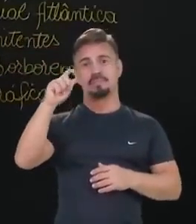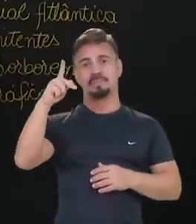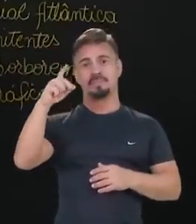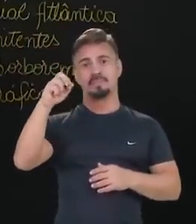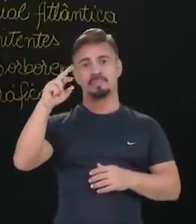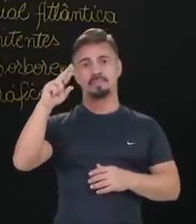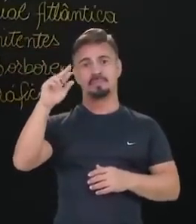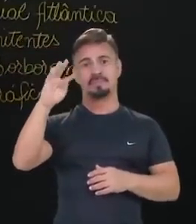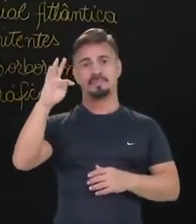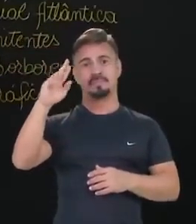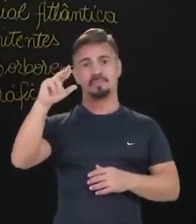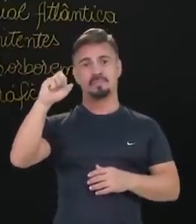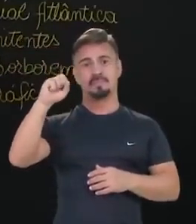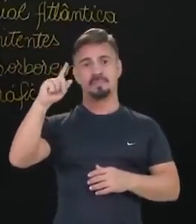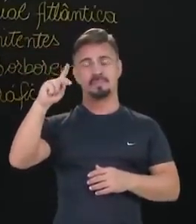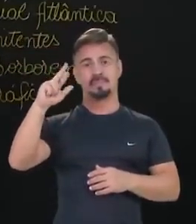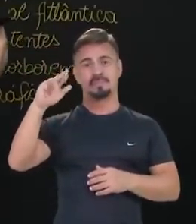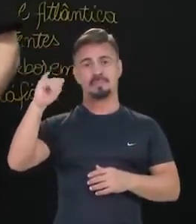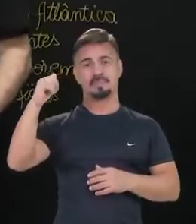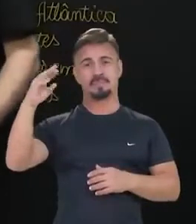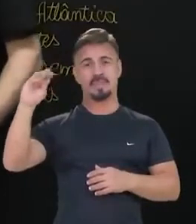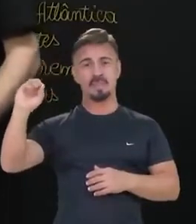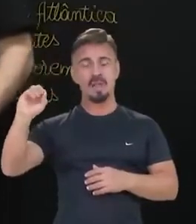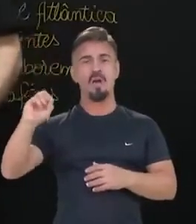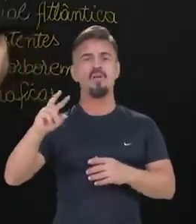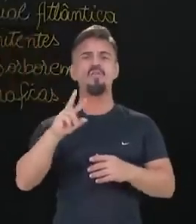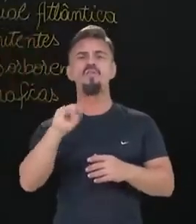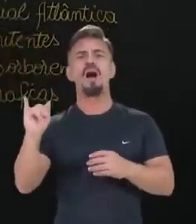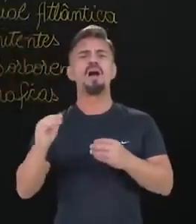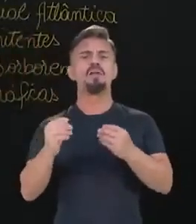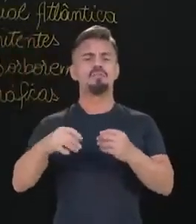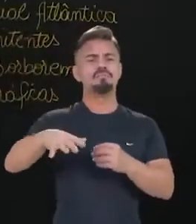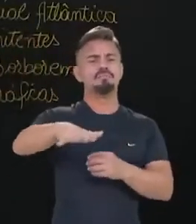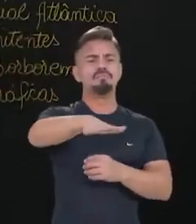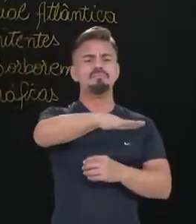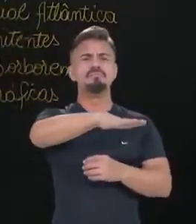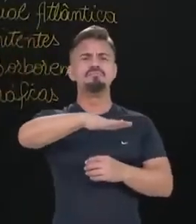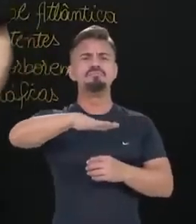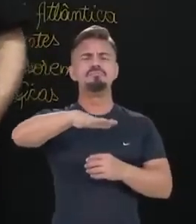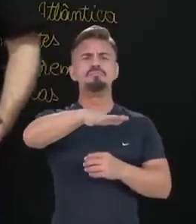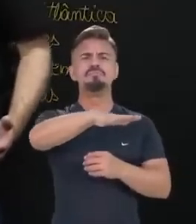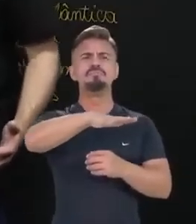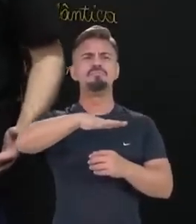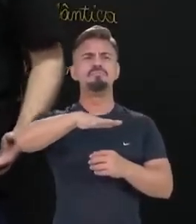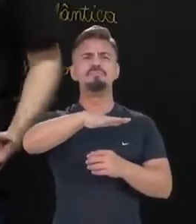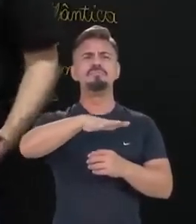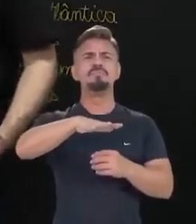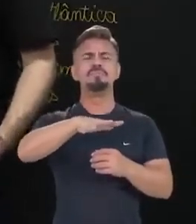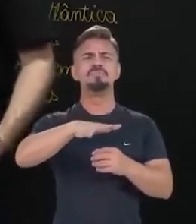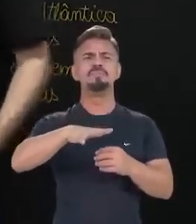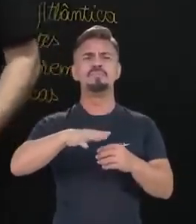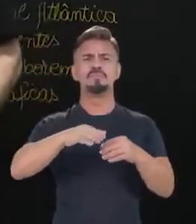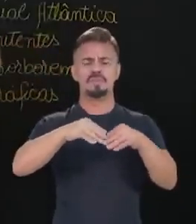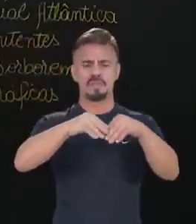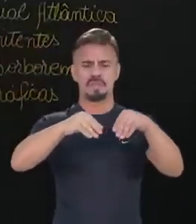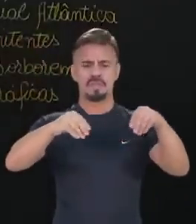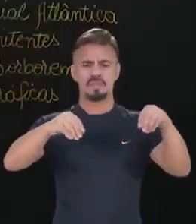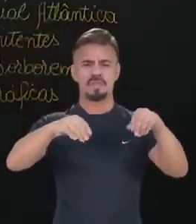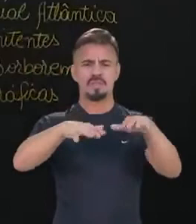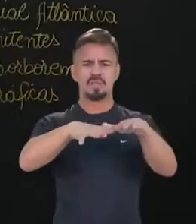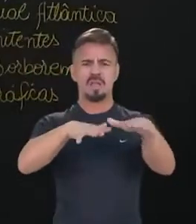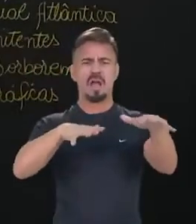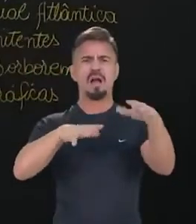evapotranspiração. Essa evapotranspiração vai deixar essa região com uma formação bastante úmida,